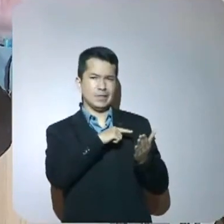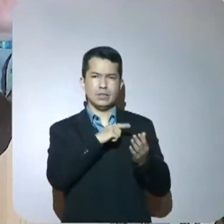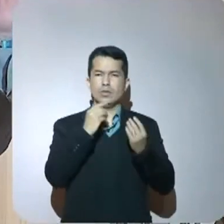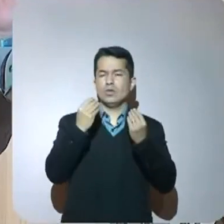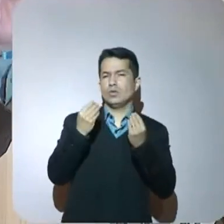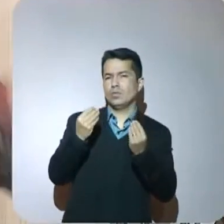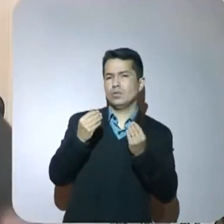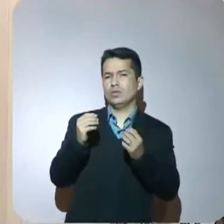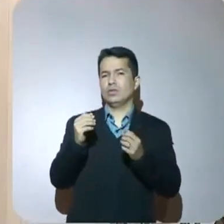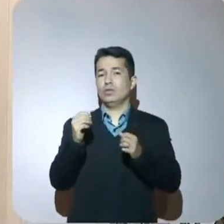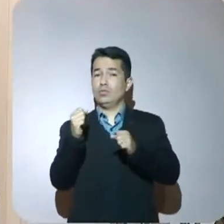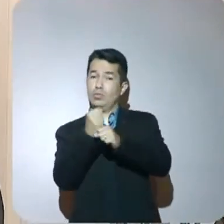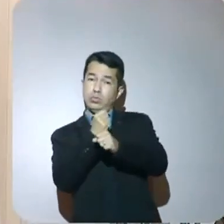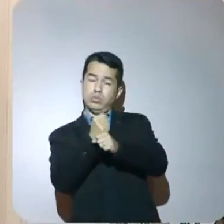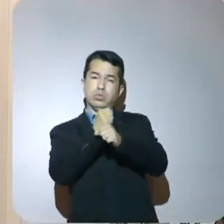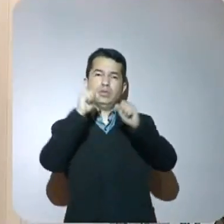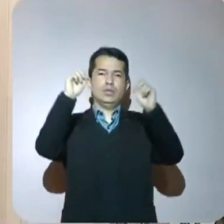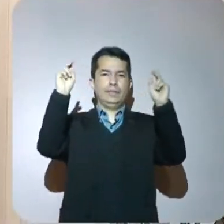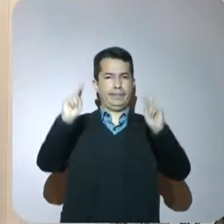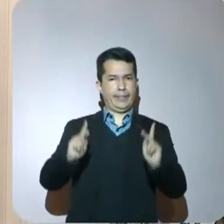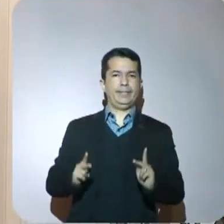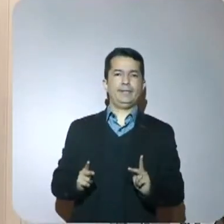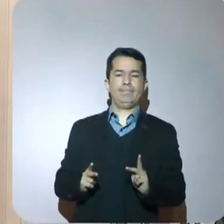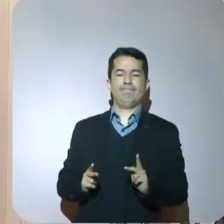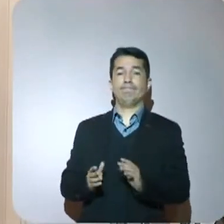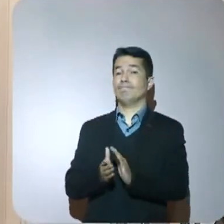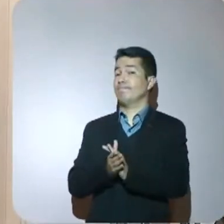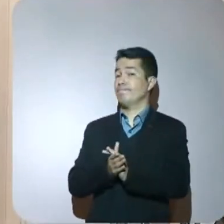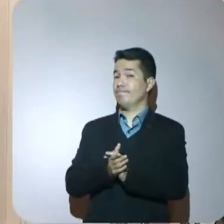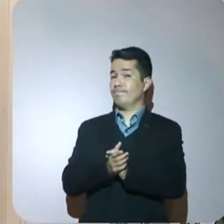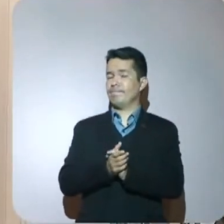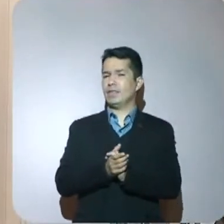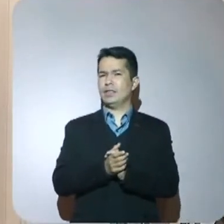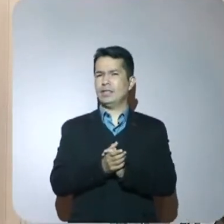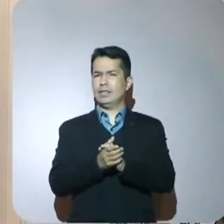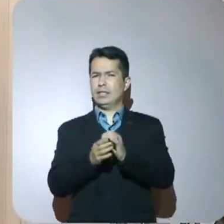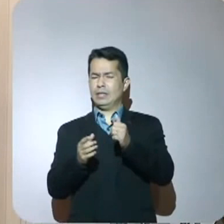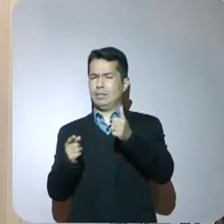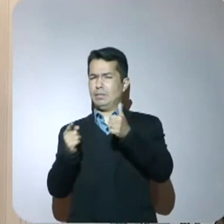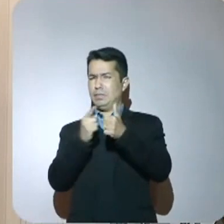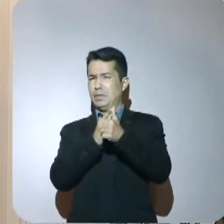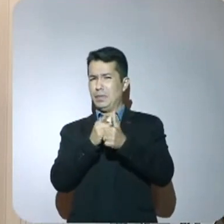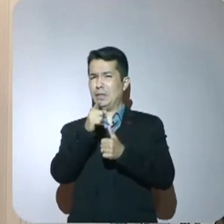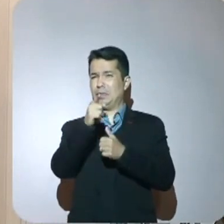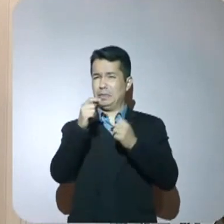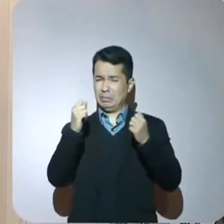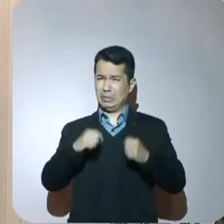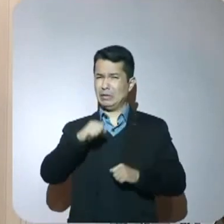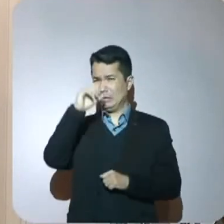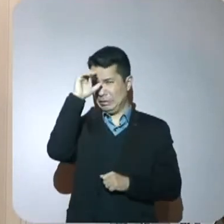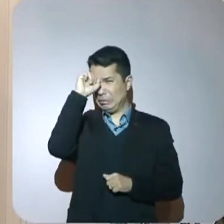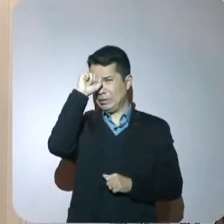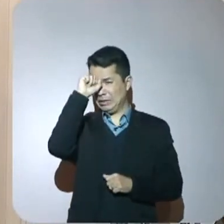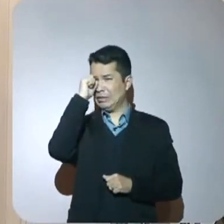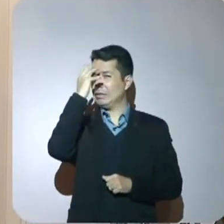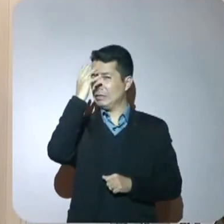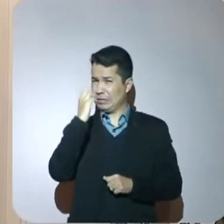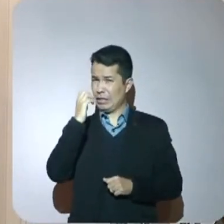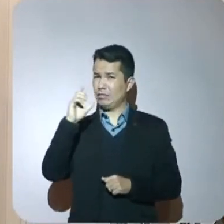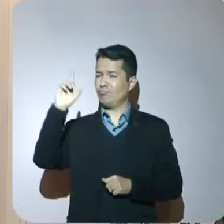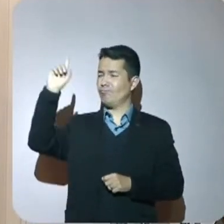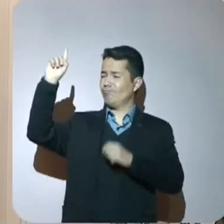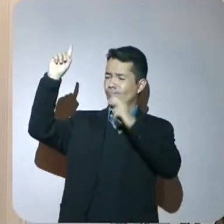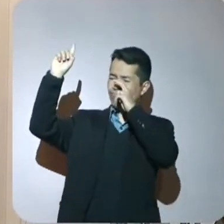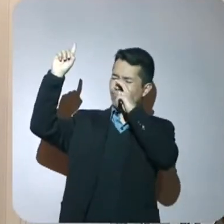esses valores. Primeiro valor: olhe para Jesus e não para as pessoas. Tem